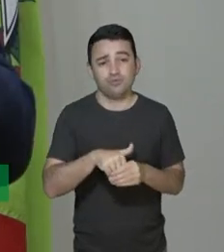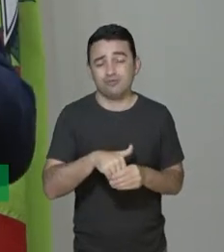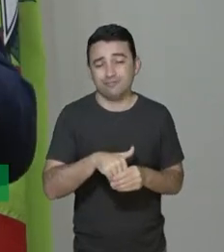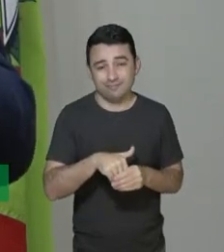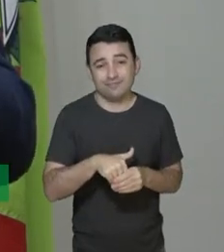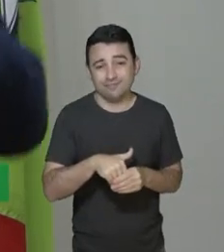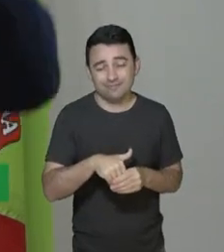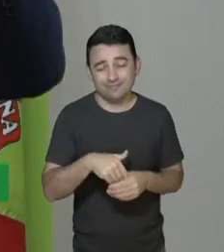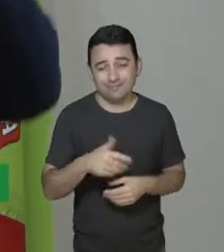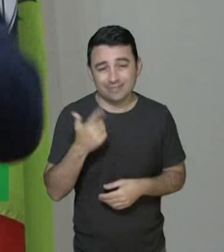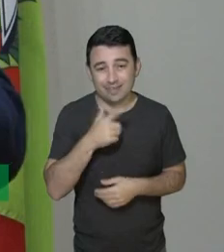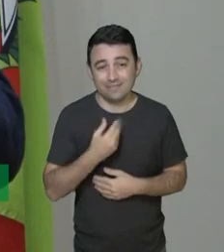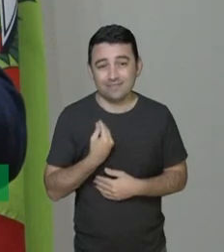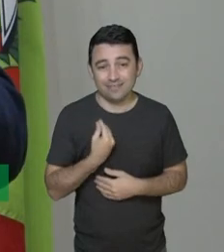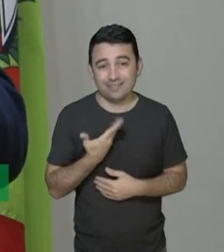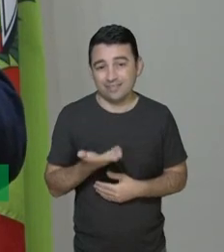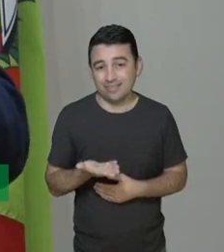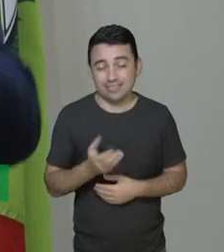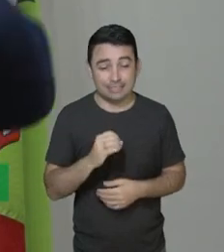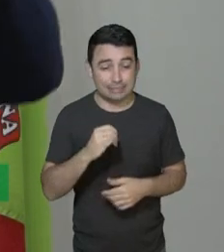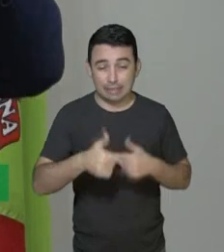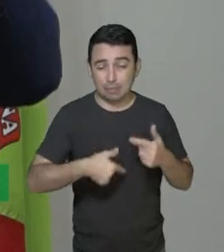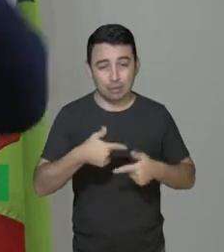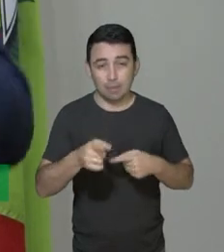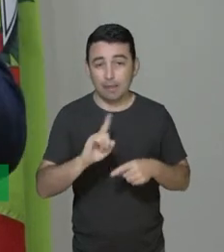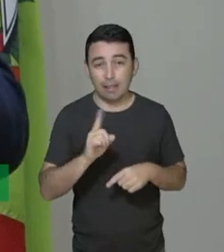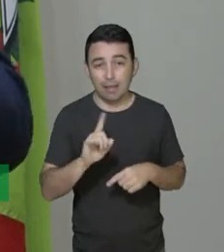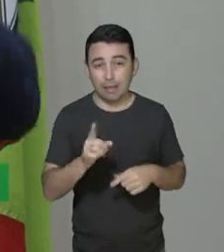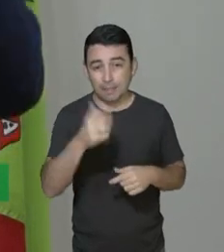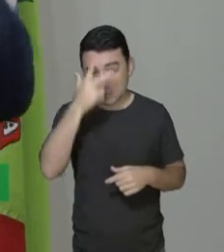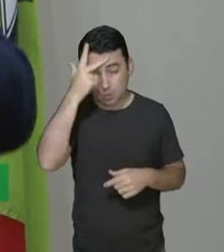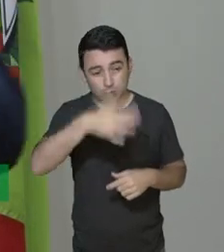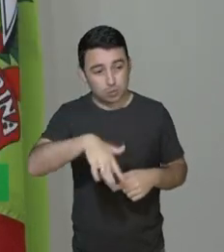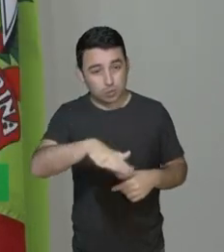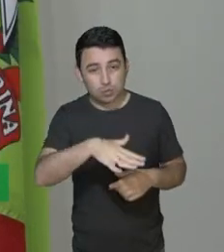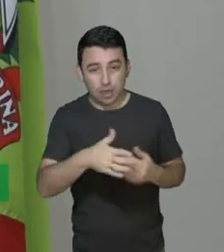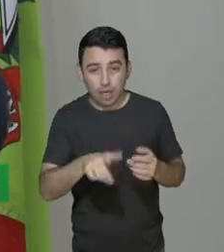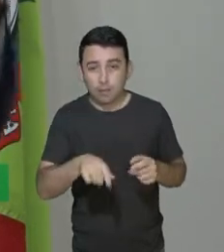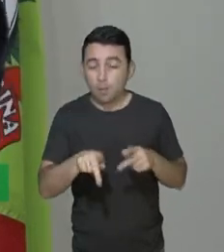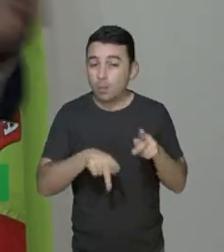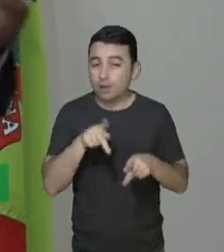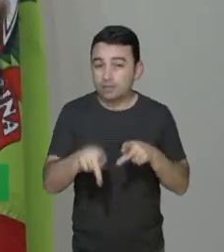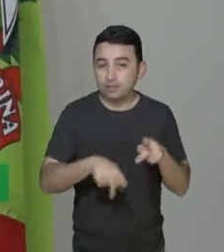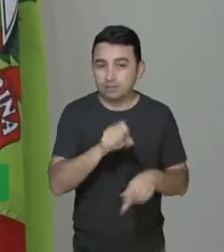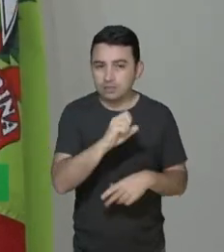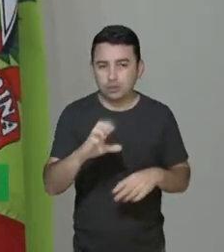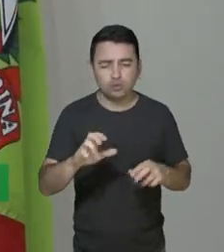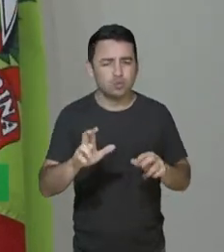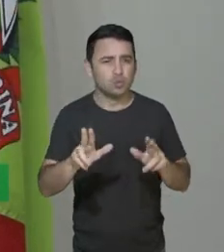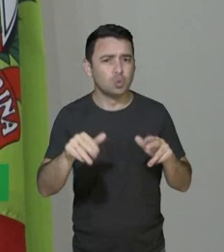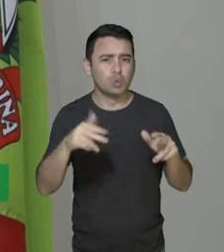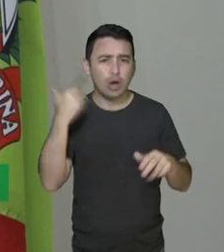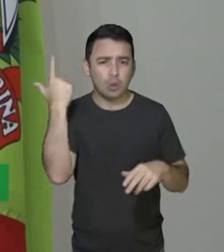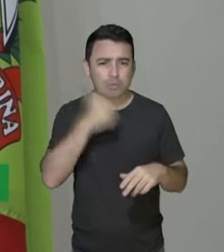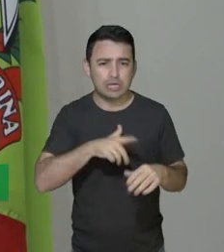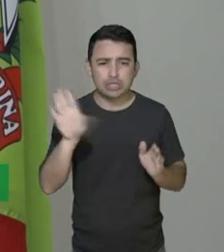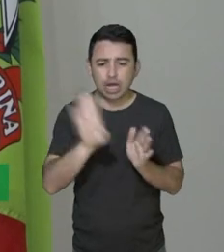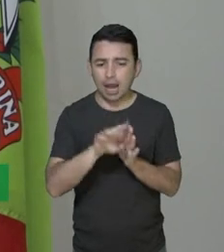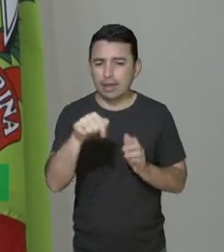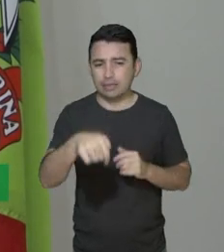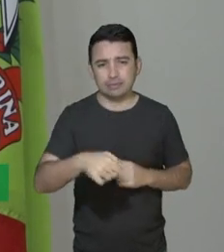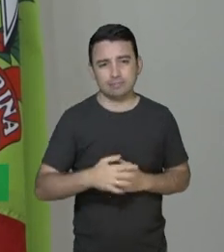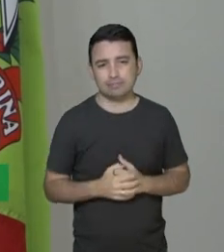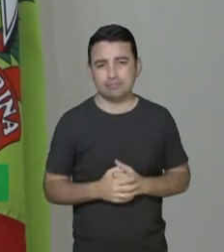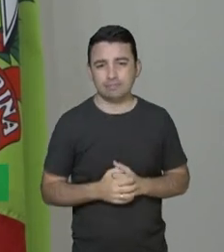nós realmente não trabalhar para as pessoas que são os catarinenses, jamais chegaremos aqui. Por